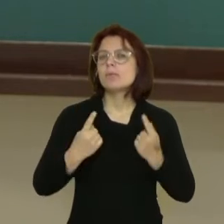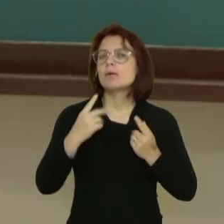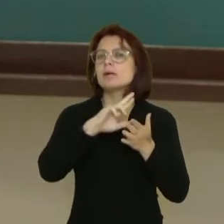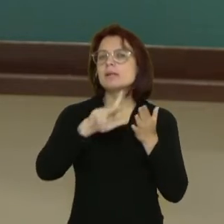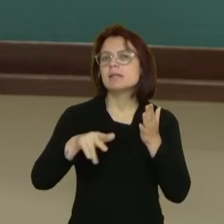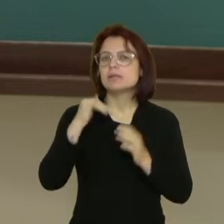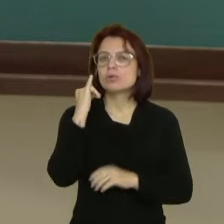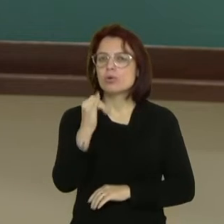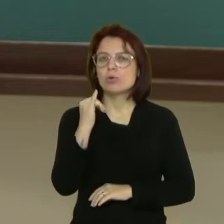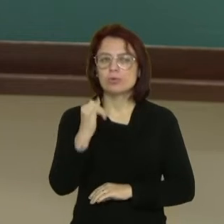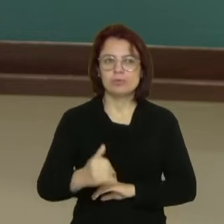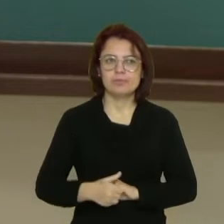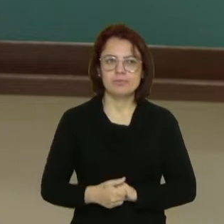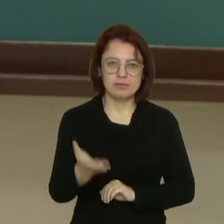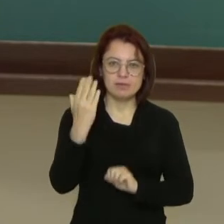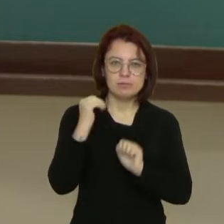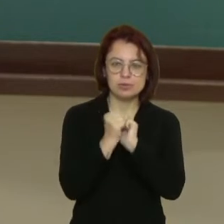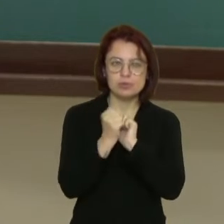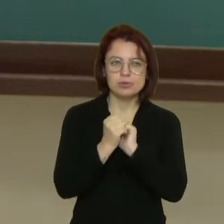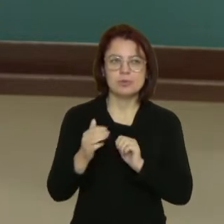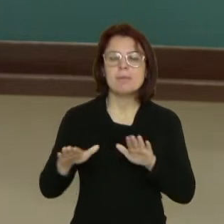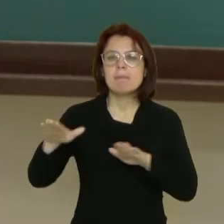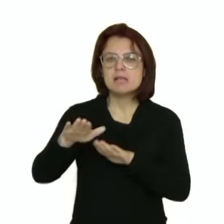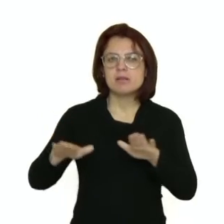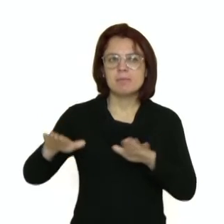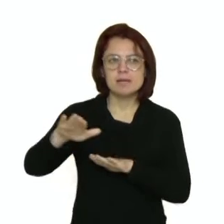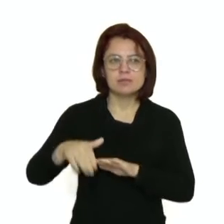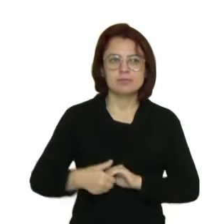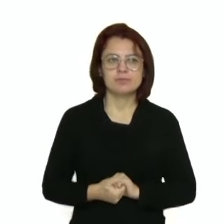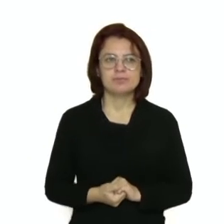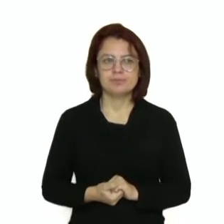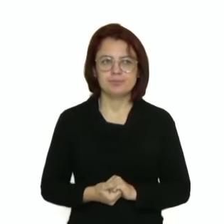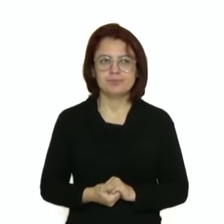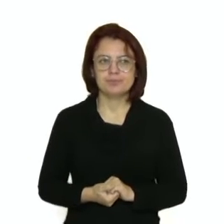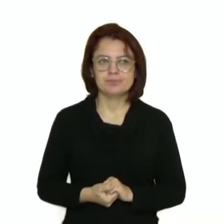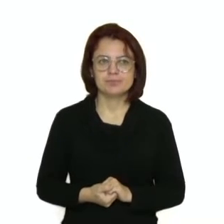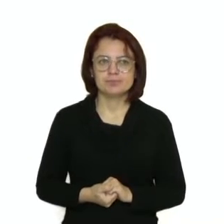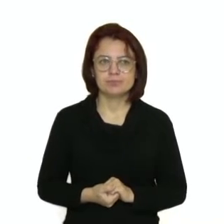Características do conto. Vamos lá no passo a passo? Então,